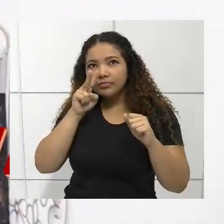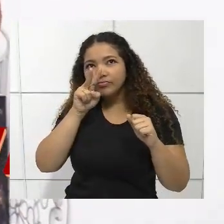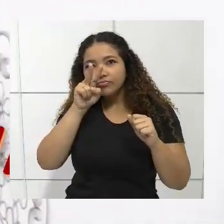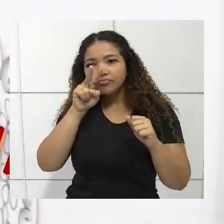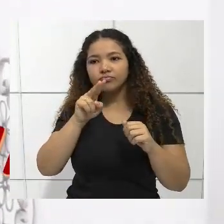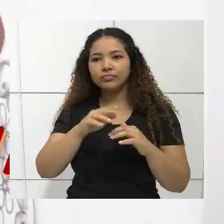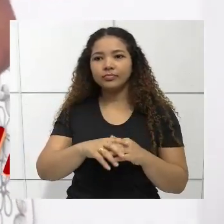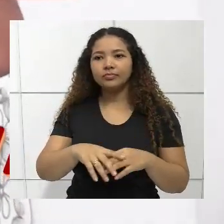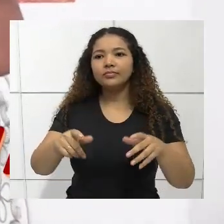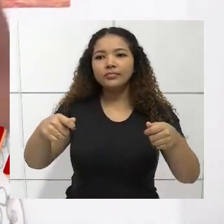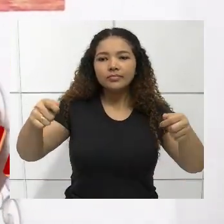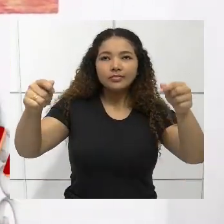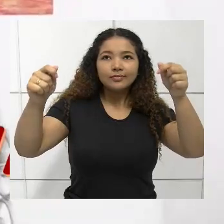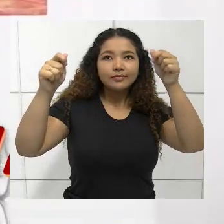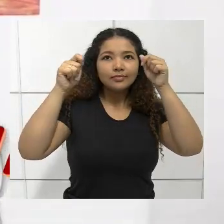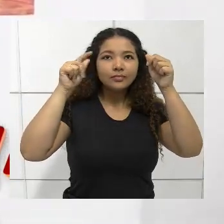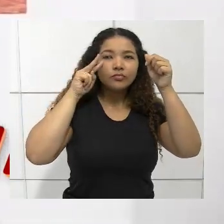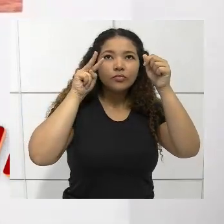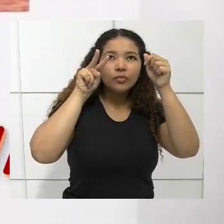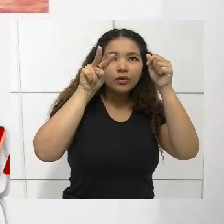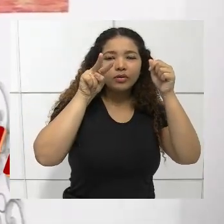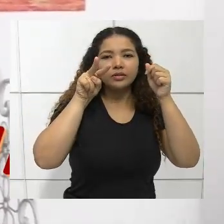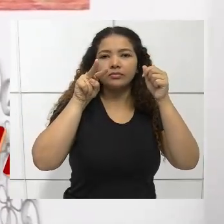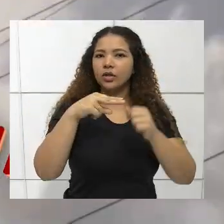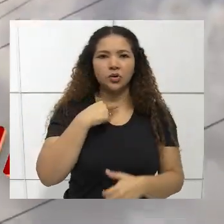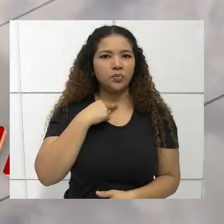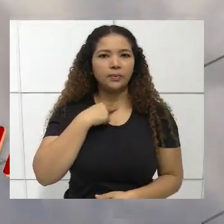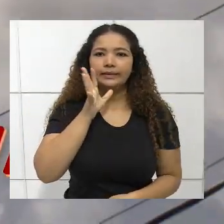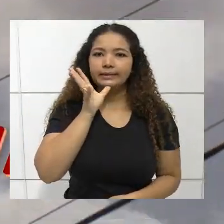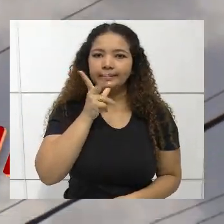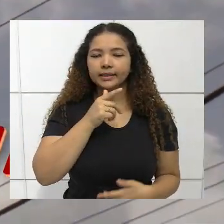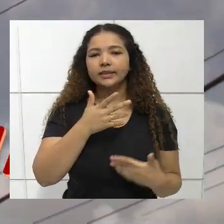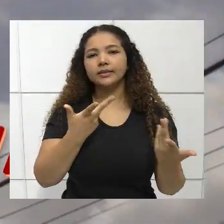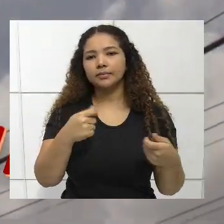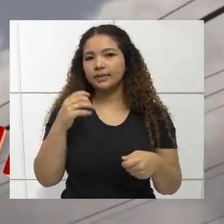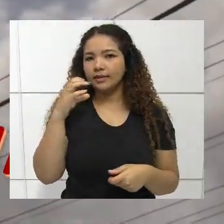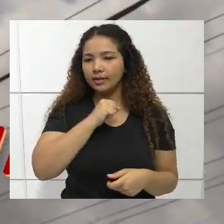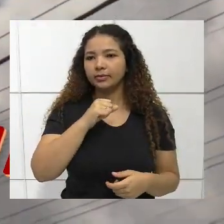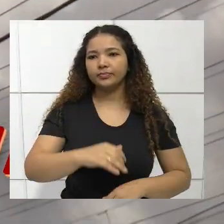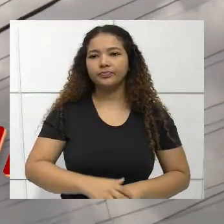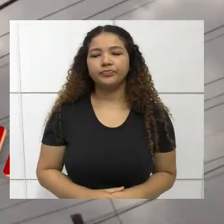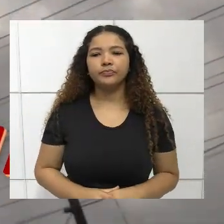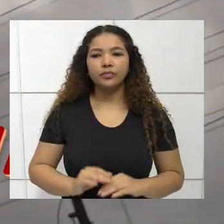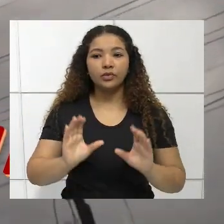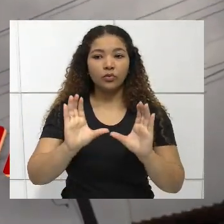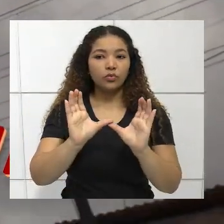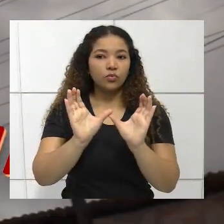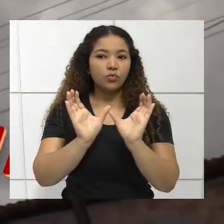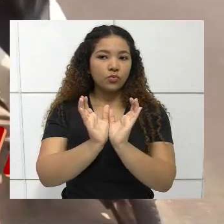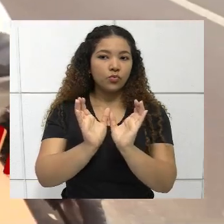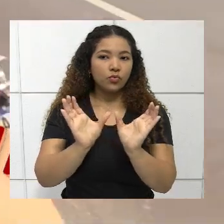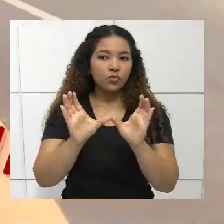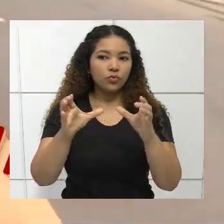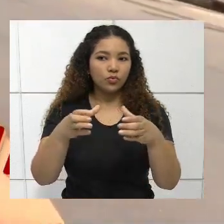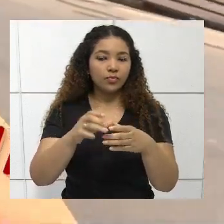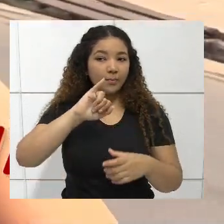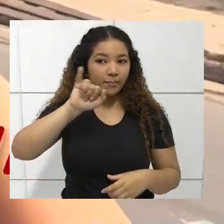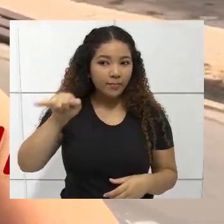coloca e olha, né, pro sol. Nossa equipe aproveitou para usar o acessório artesanal e